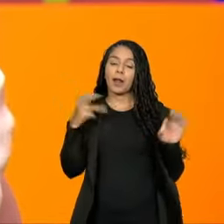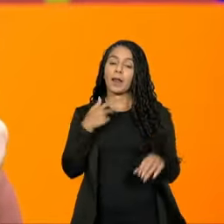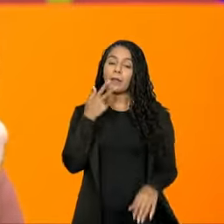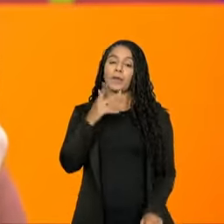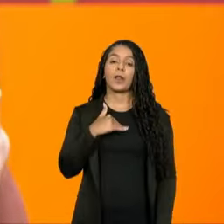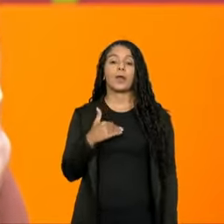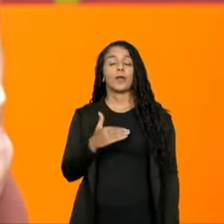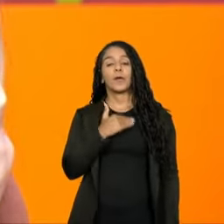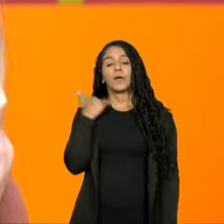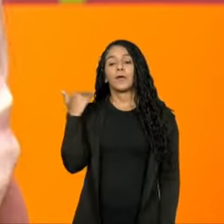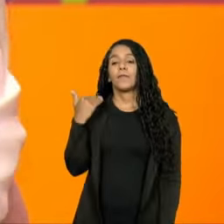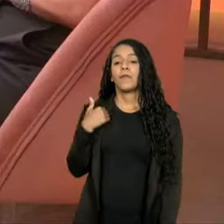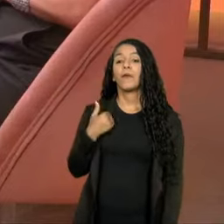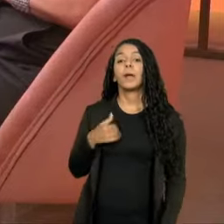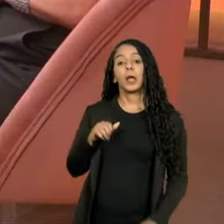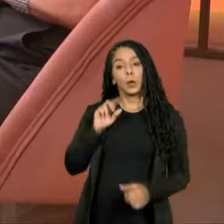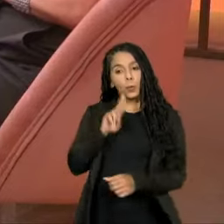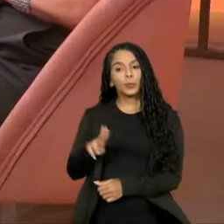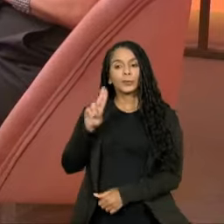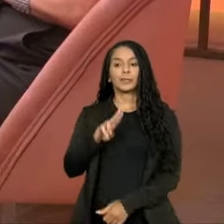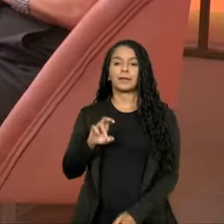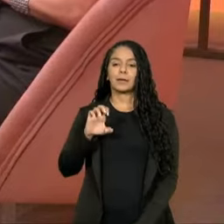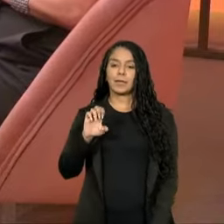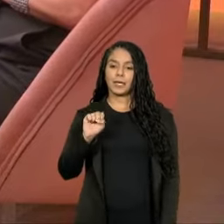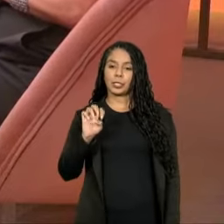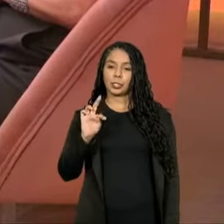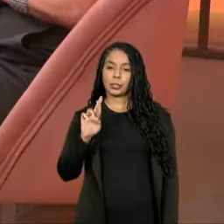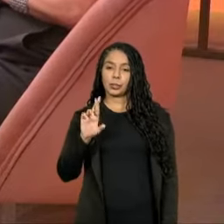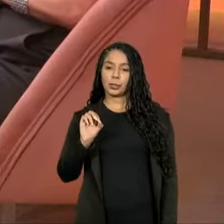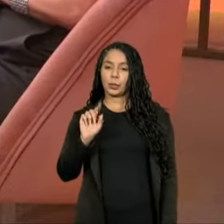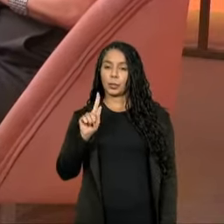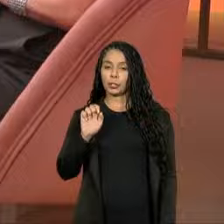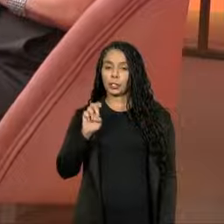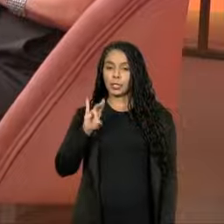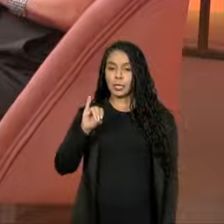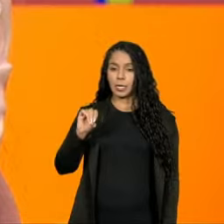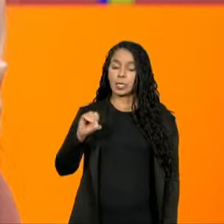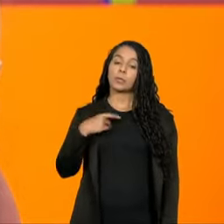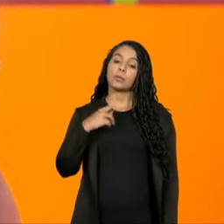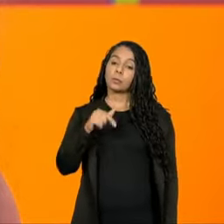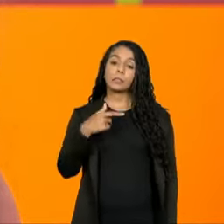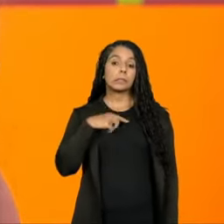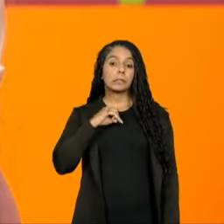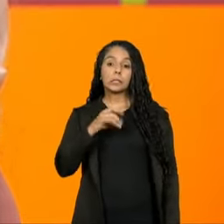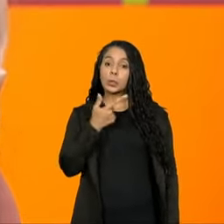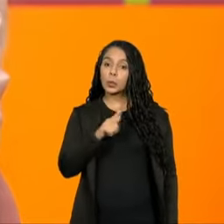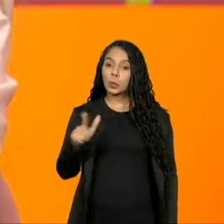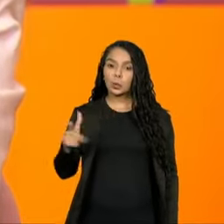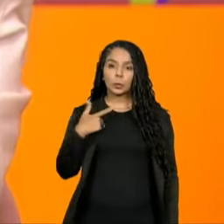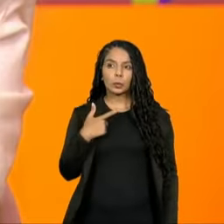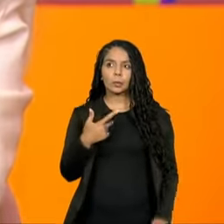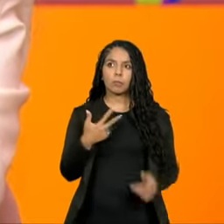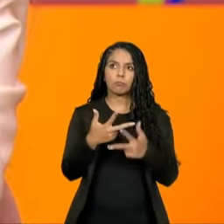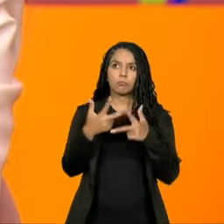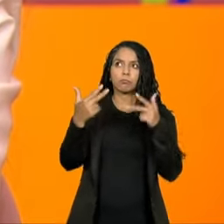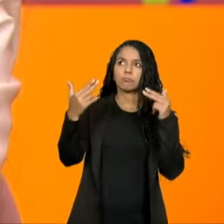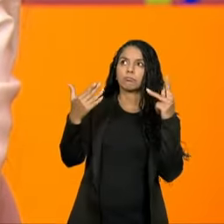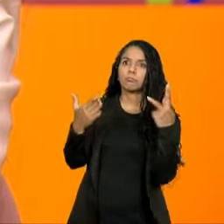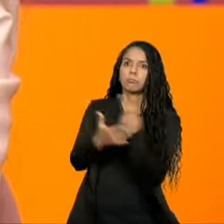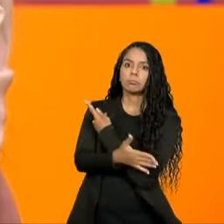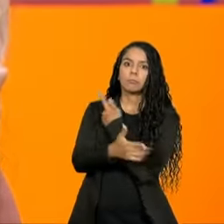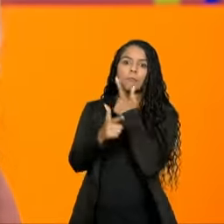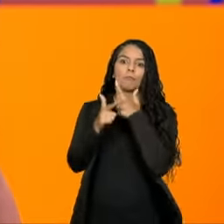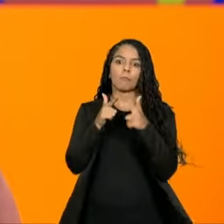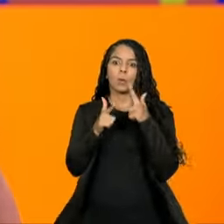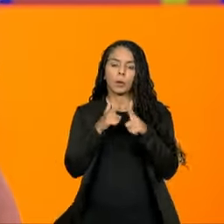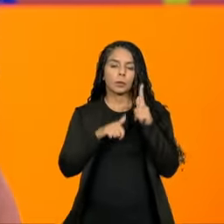vou morrer com um pet de estrogênio. Eu e ela. Então, assim, desde que você não tenha uma contraindicação que surge ao longo do